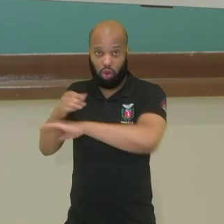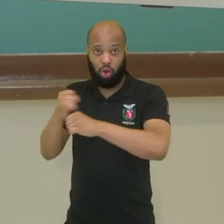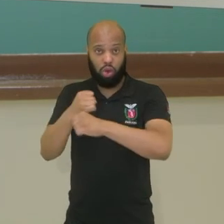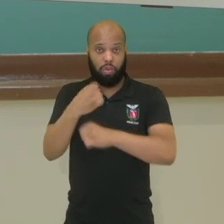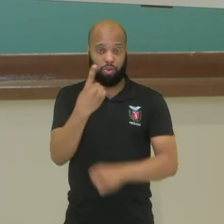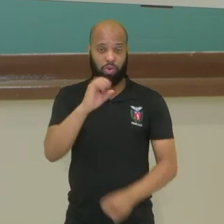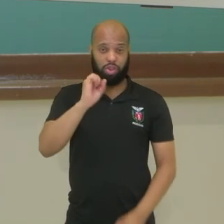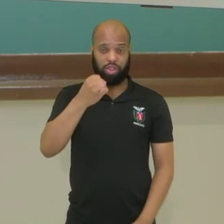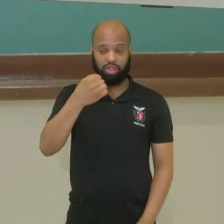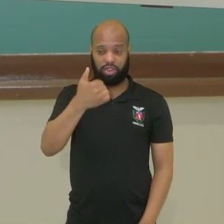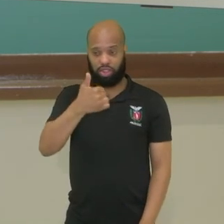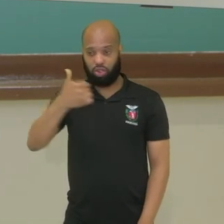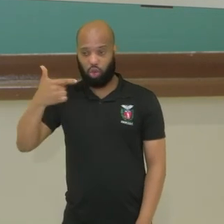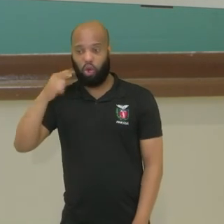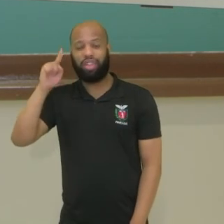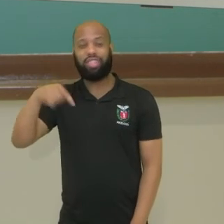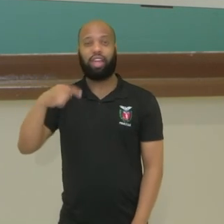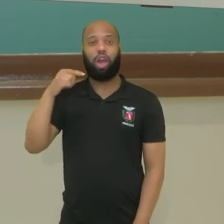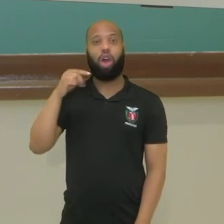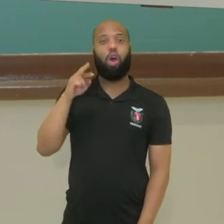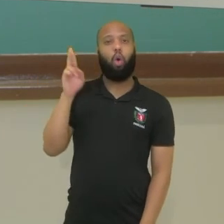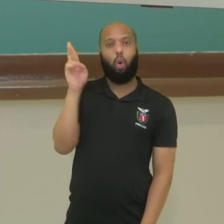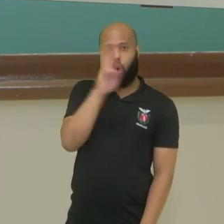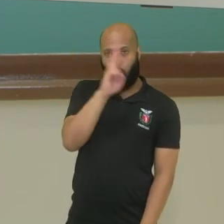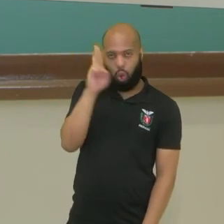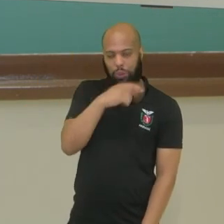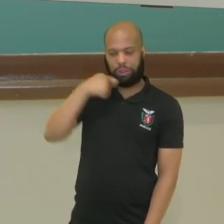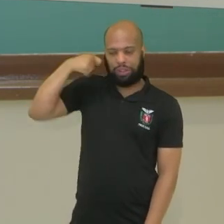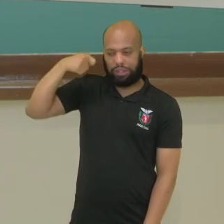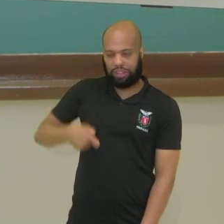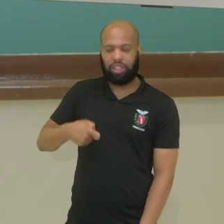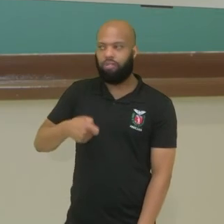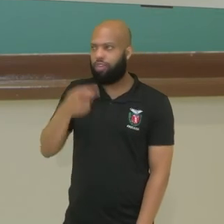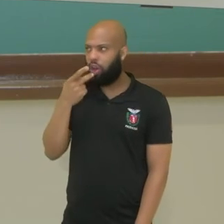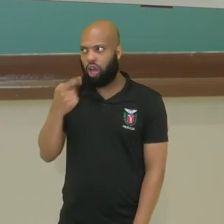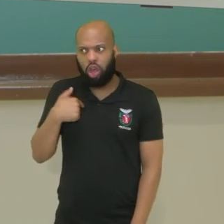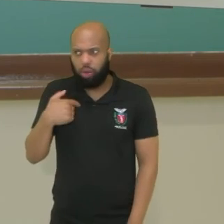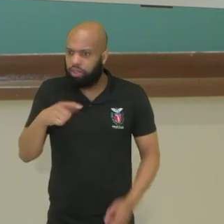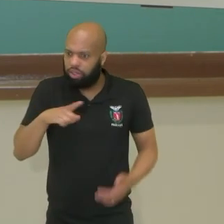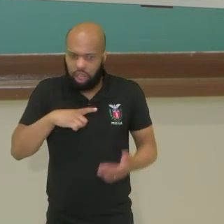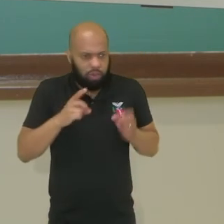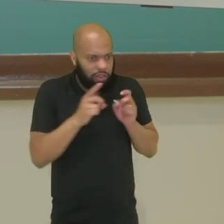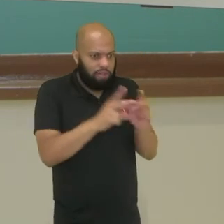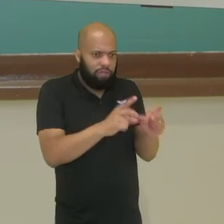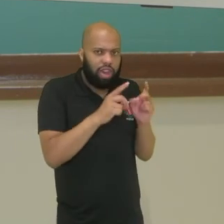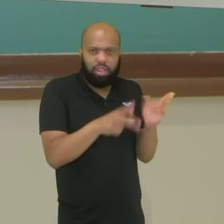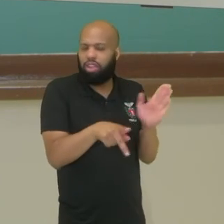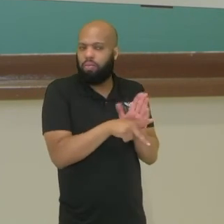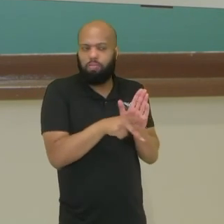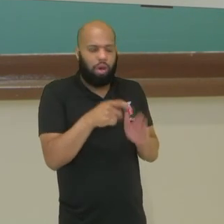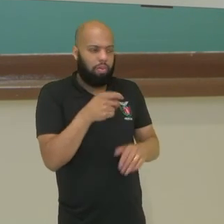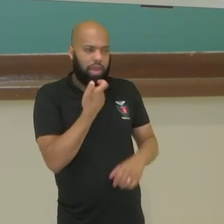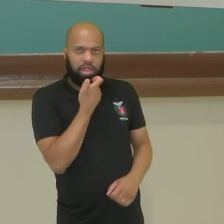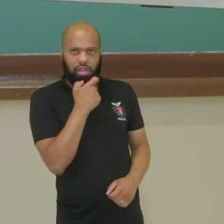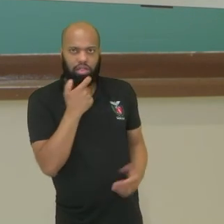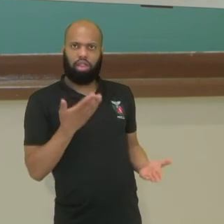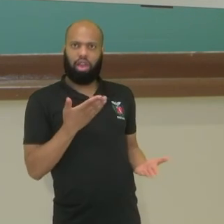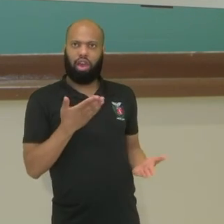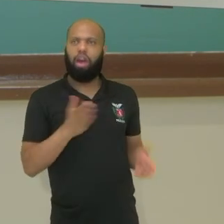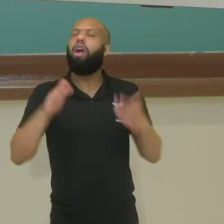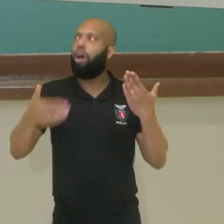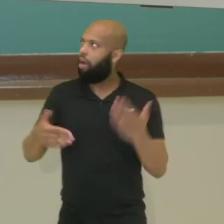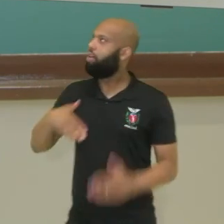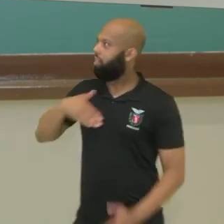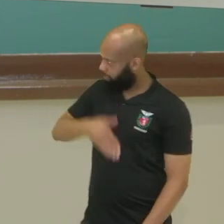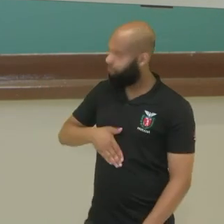a Rússia. A Rússia se viu obrigada a furar o bloqueio continental para vender os seus produtos para a Inglaterra e Napoleão